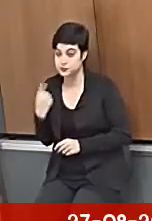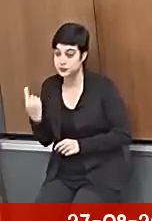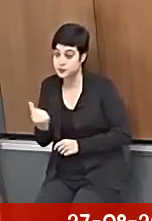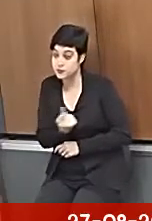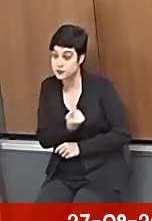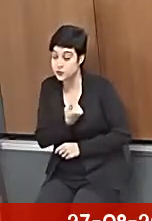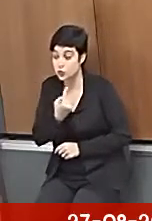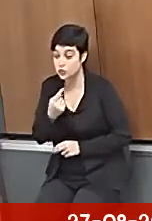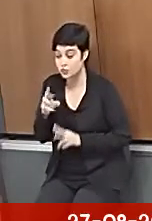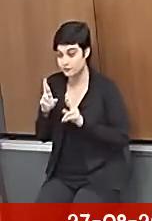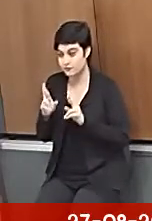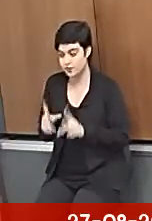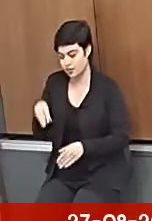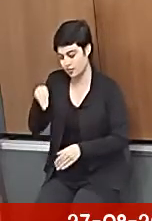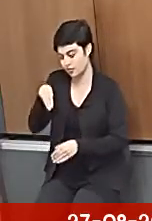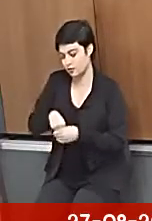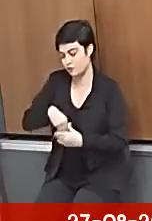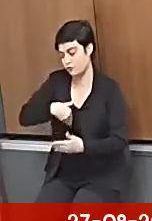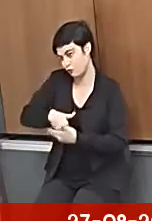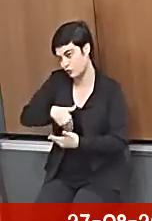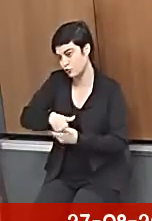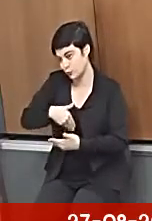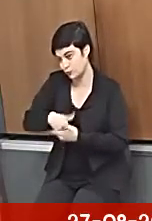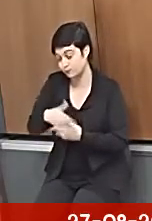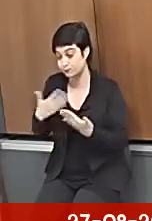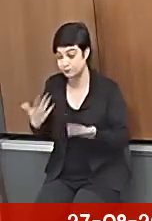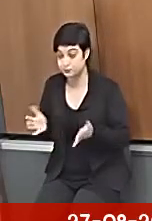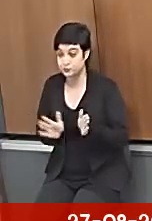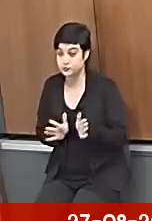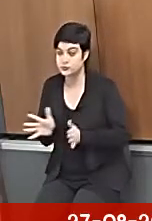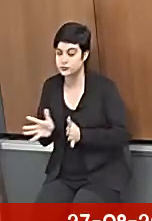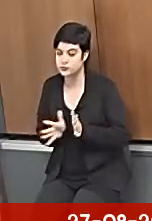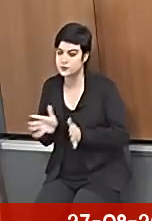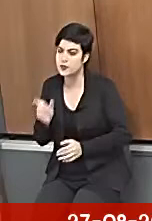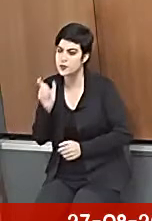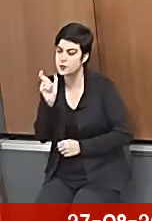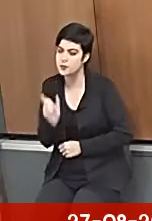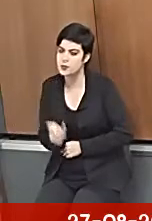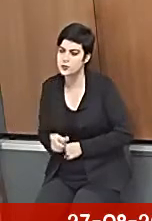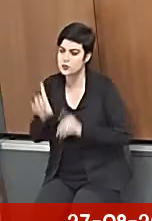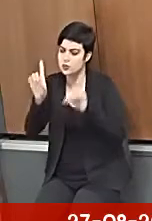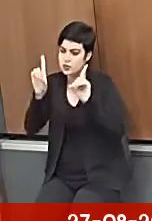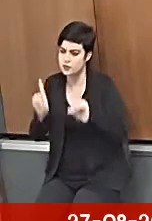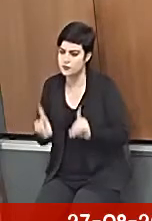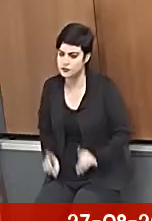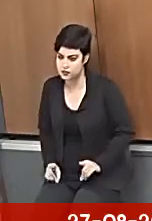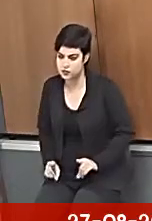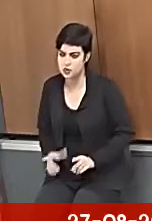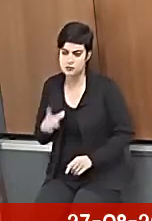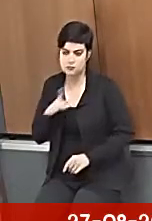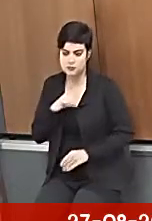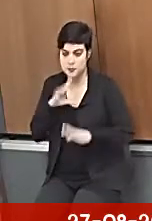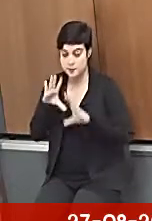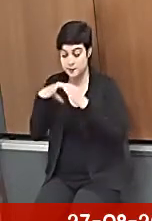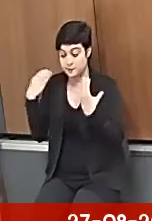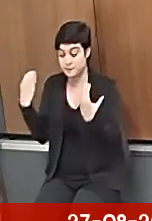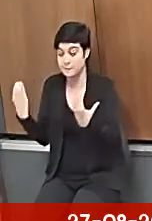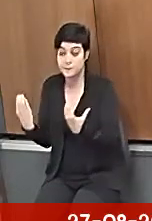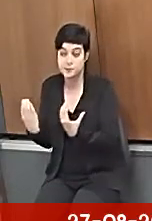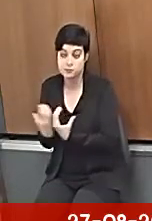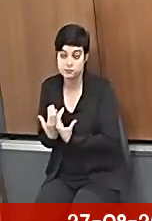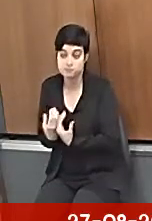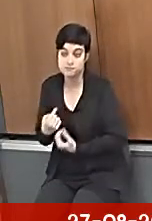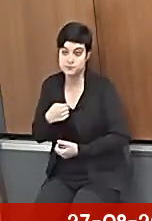contratamos de futebol então a questão da acessibilidade das pessoas com deficiência aos quatro cantos do estádio eu